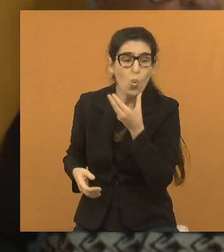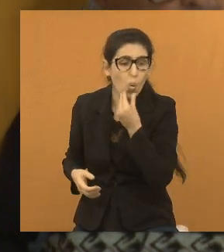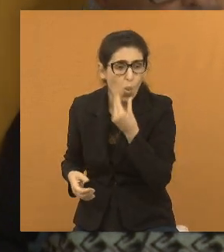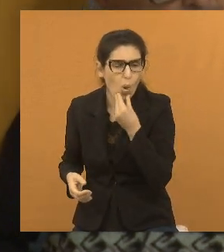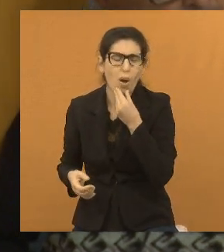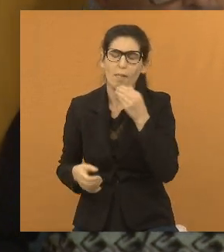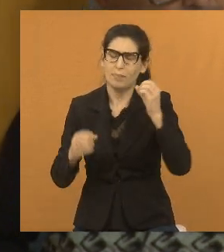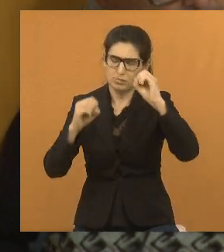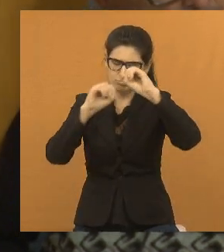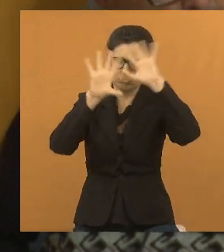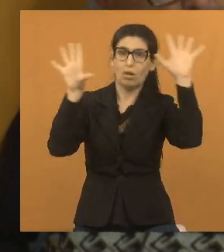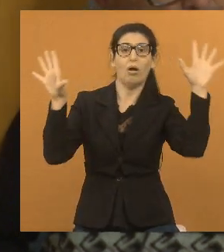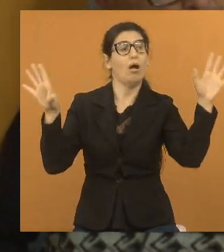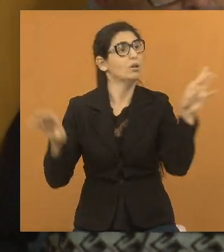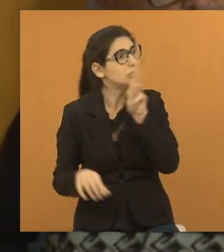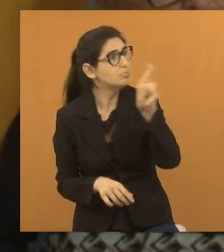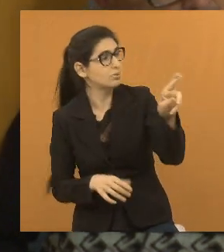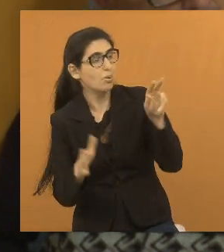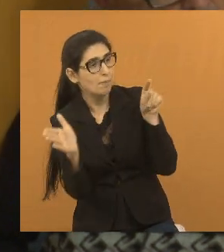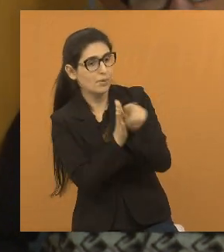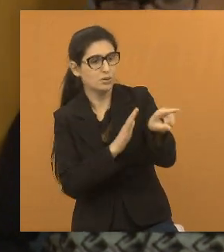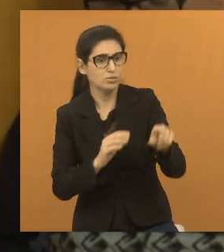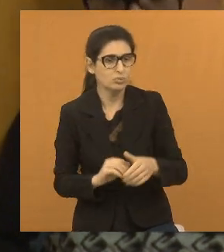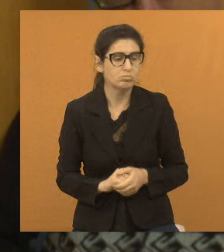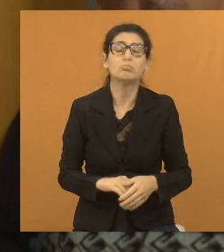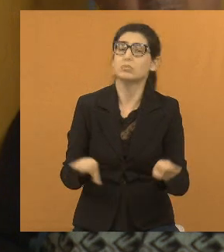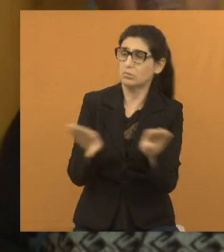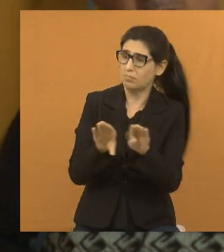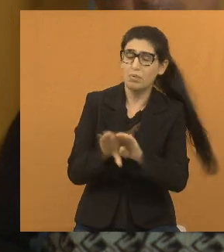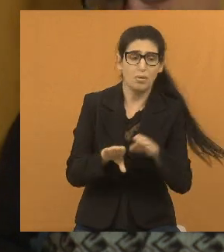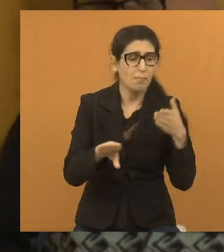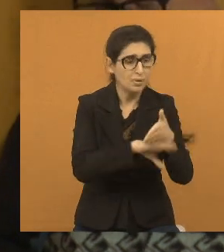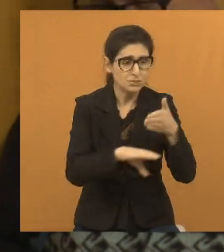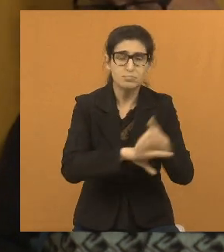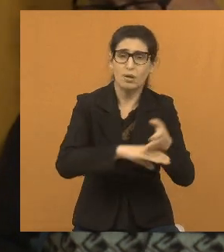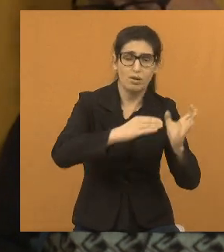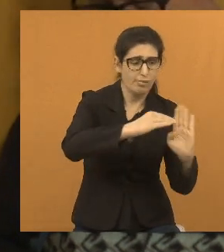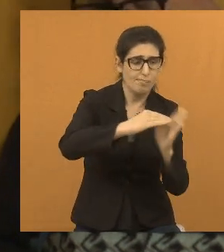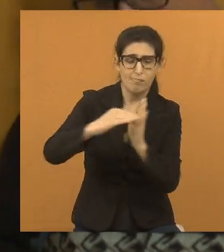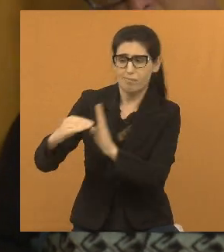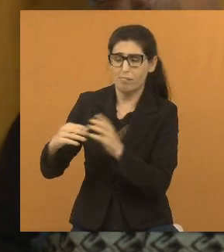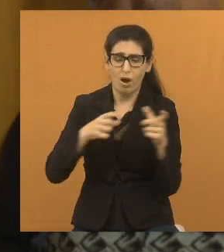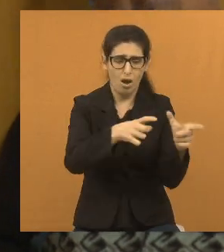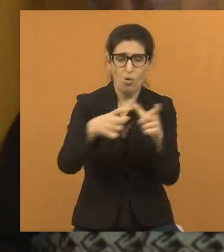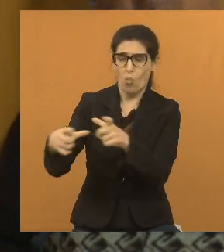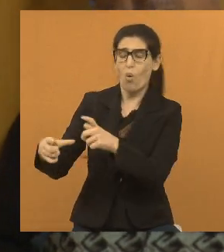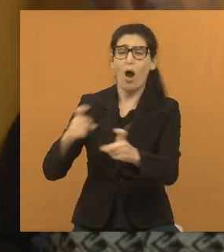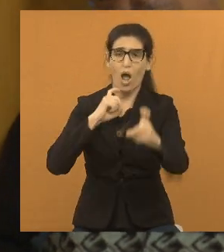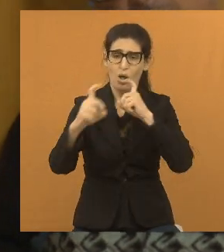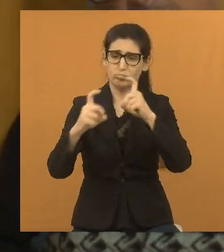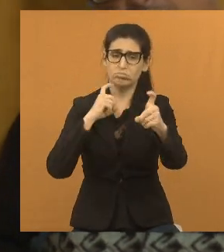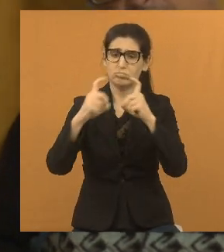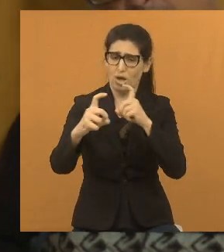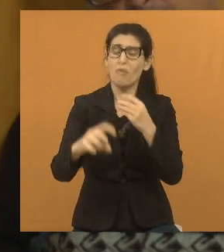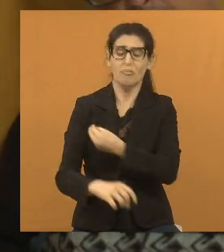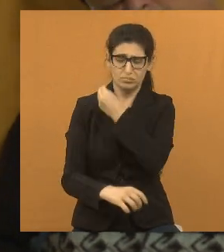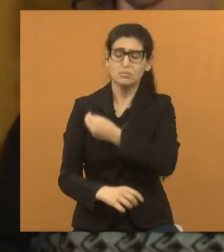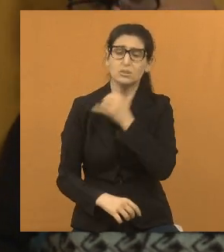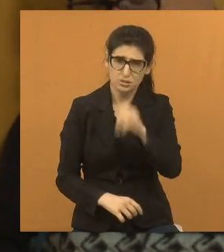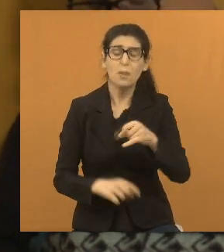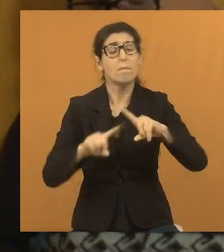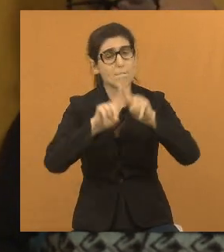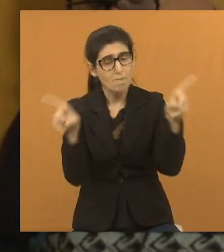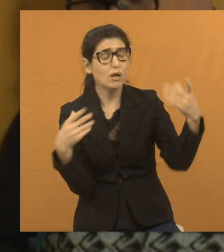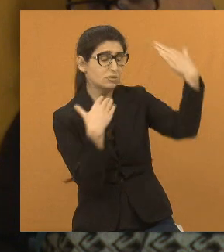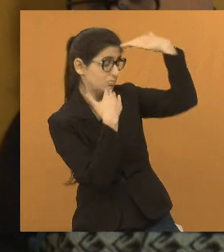bairros, fez reuniões em todos os bairros, e eu participei em vários bairros também. Mas eu quero agradecer vocês que estão